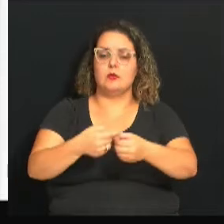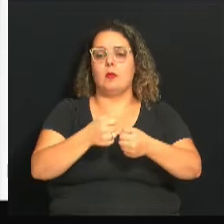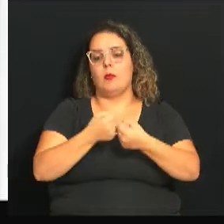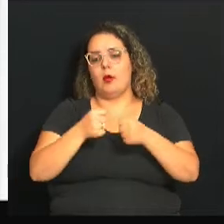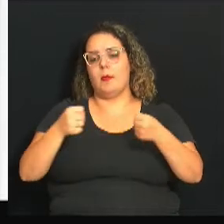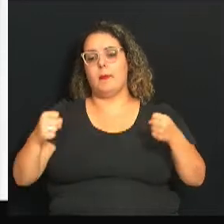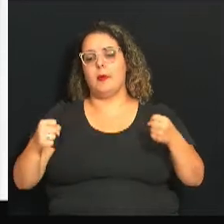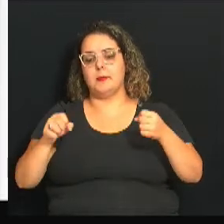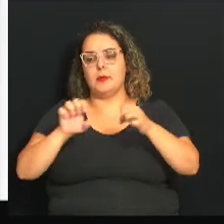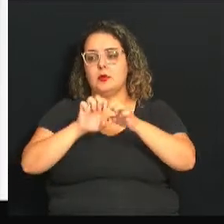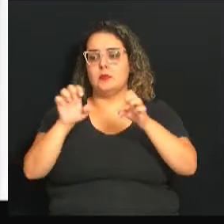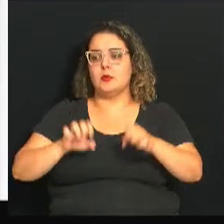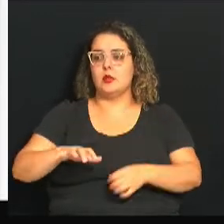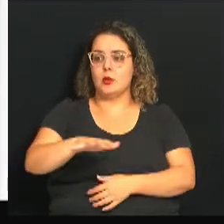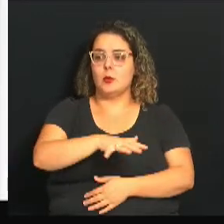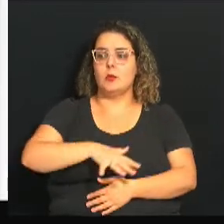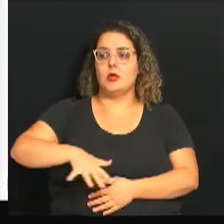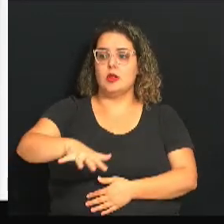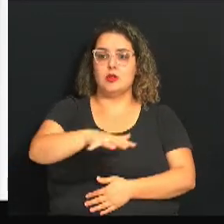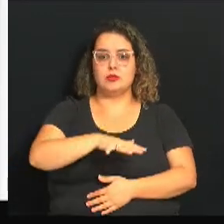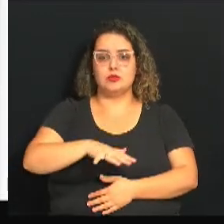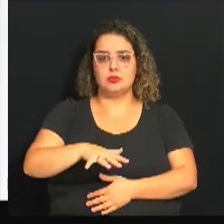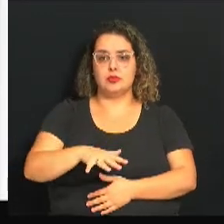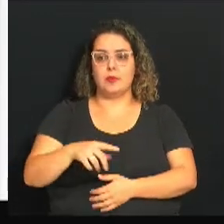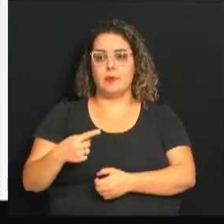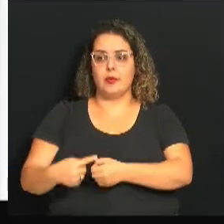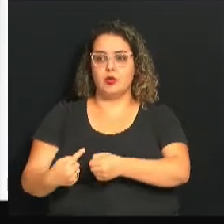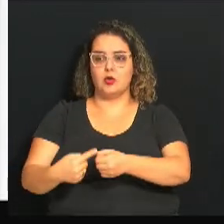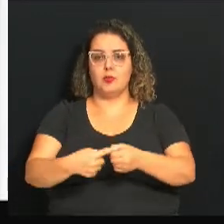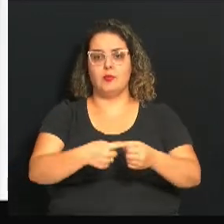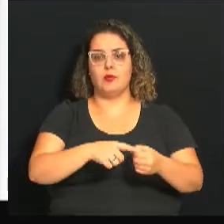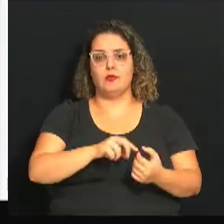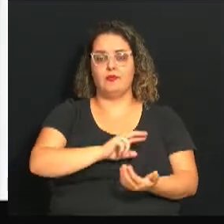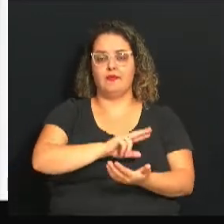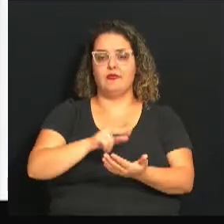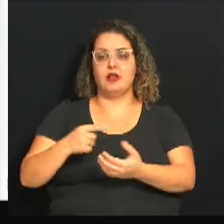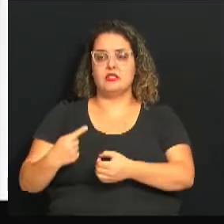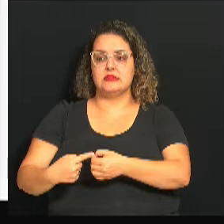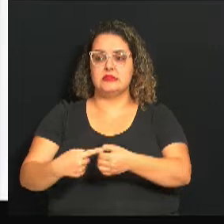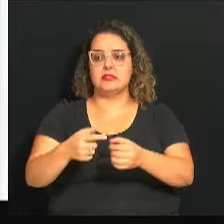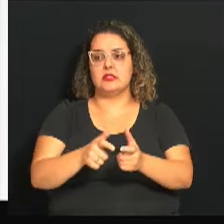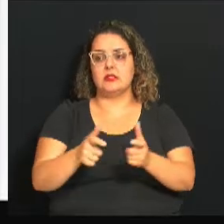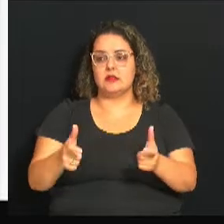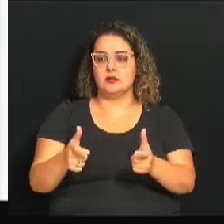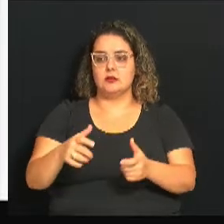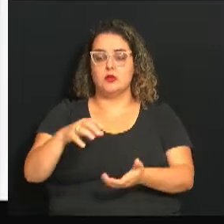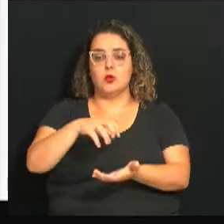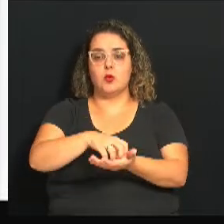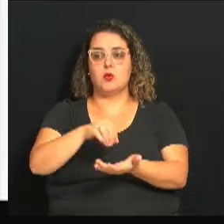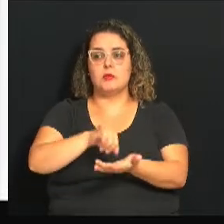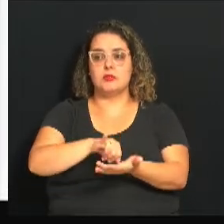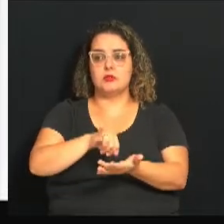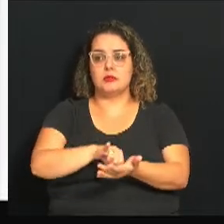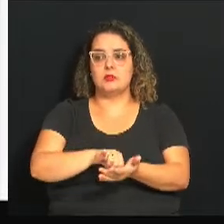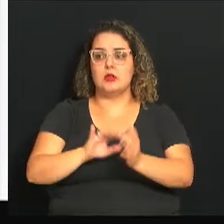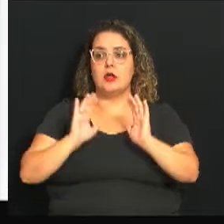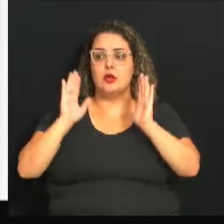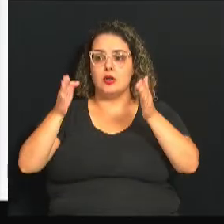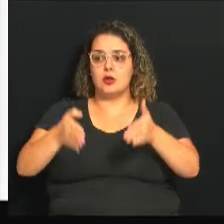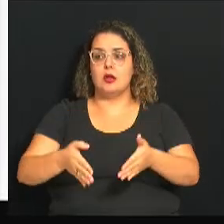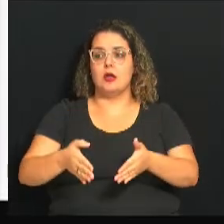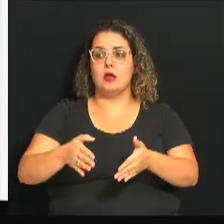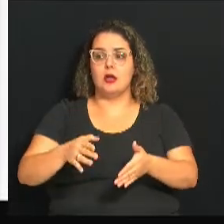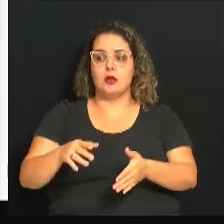reestruturado numa região metropolitana. Então, hoje o centro ele é um local somente de passagem, então